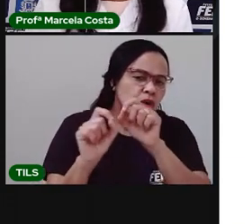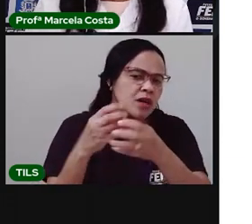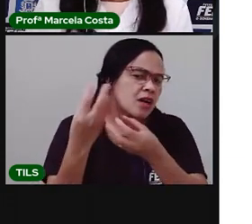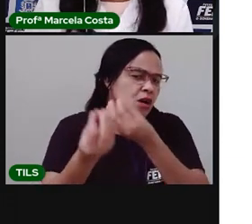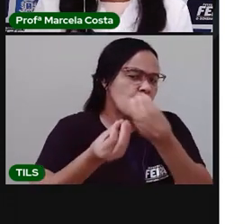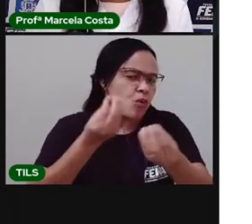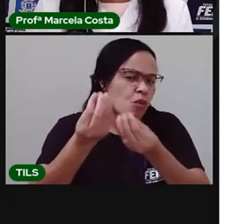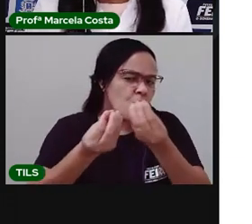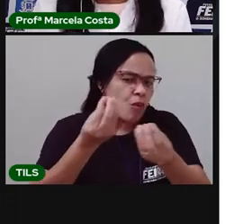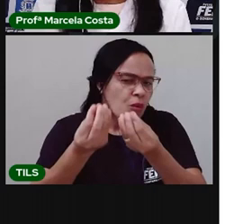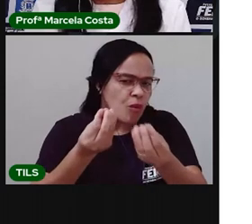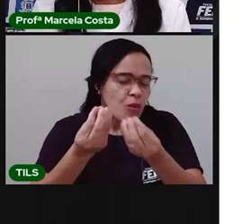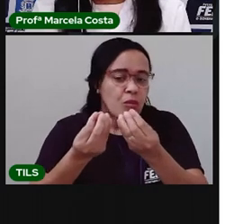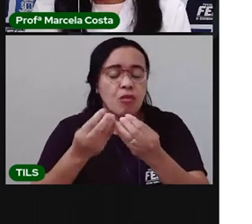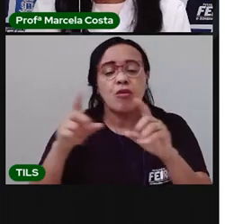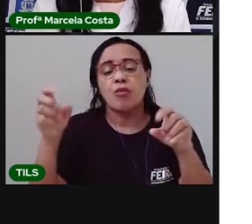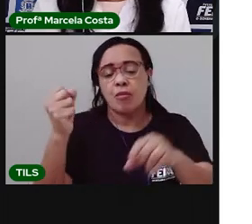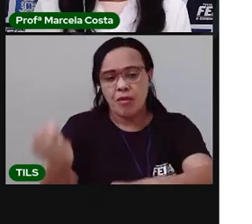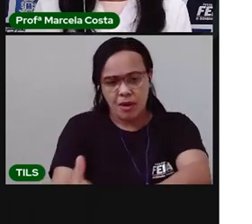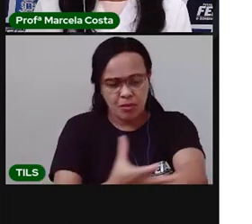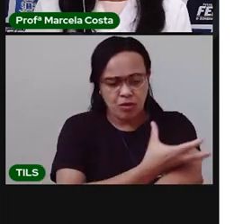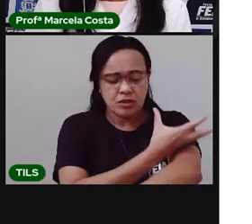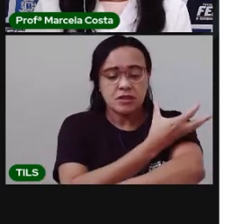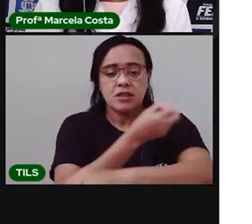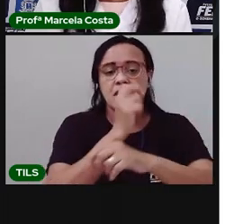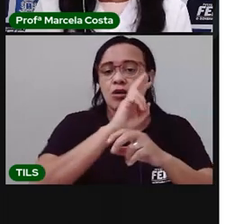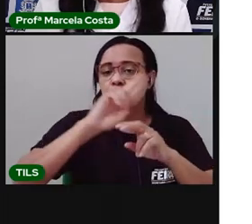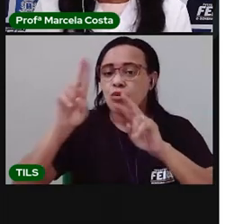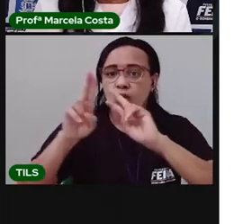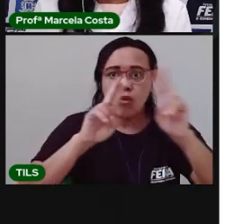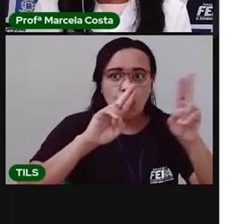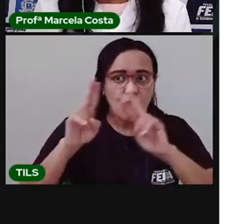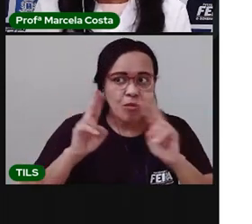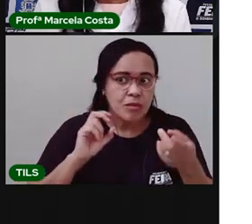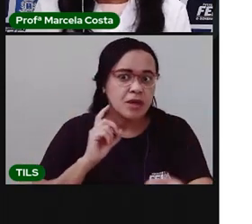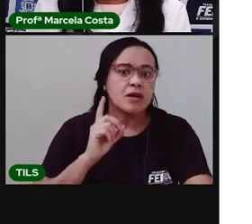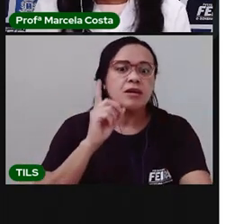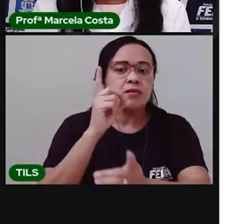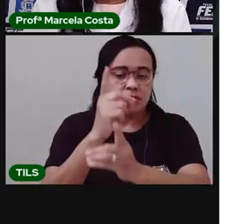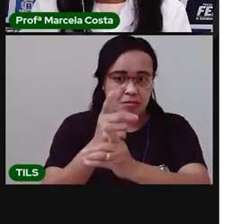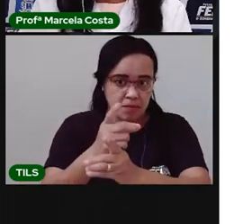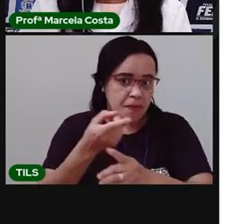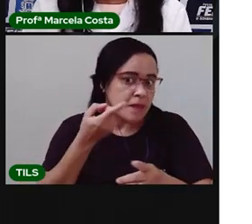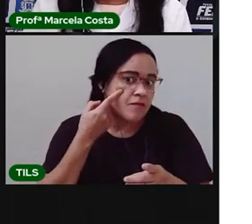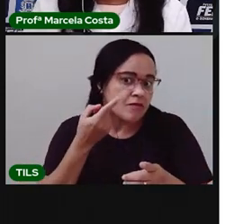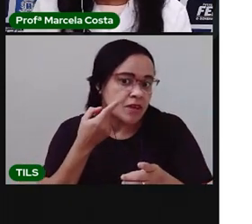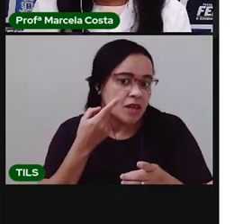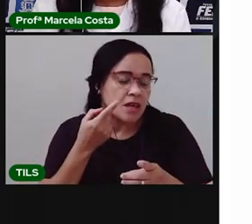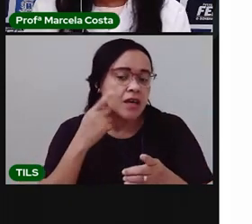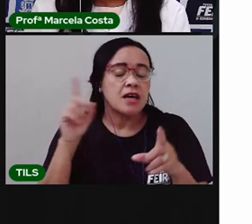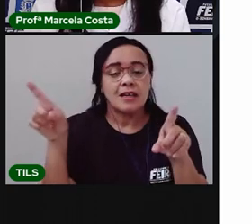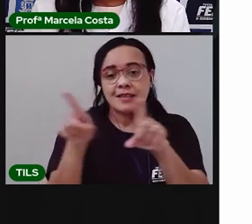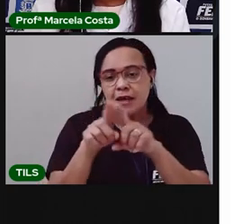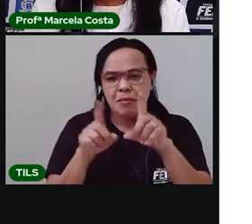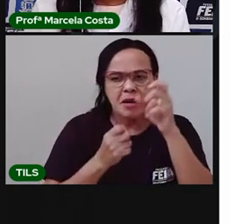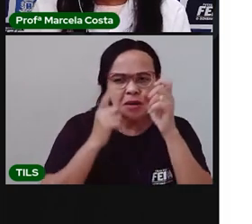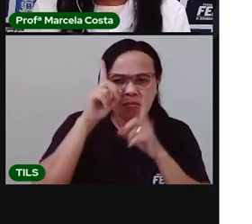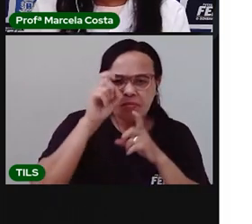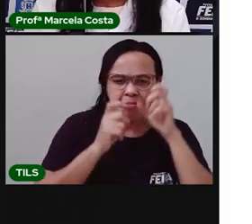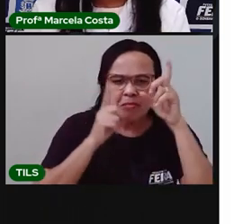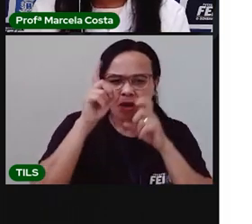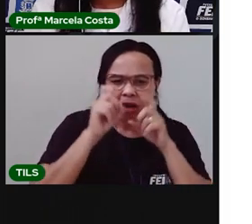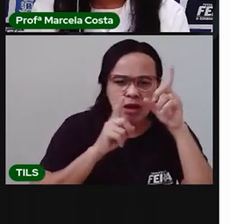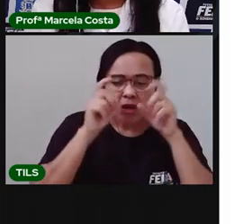vão aprender o nome das emoções, vai aprender a identificar também, a reconhecer as expressões faciais